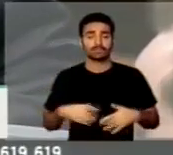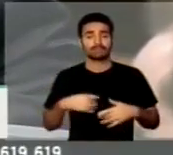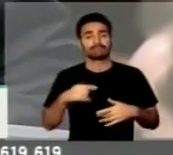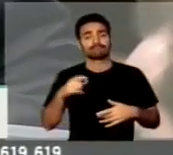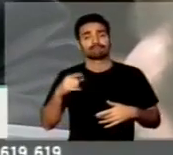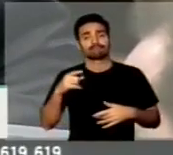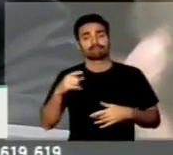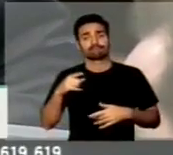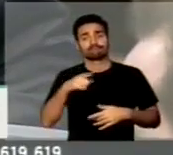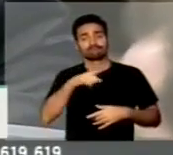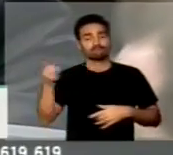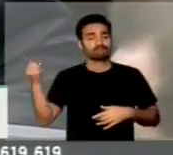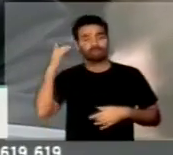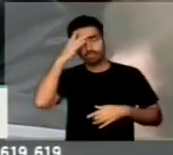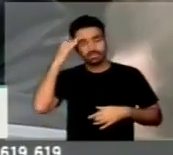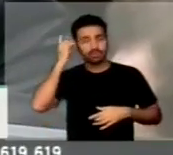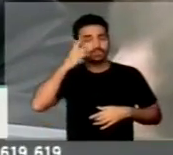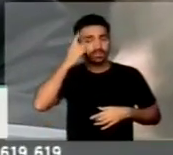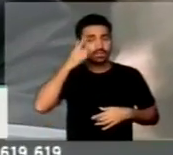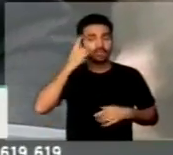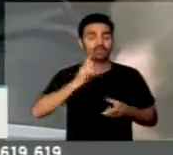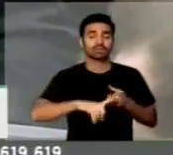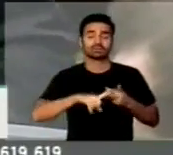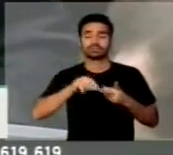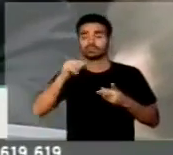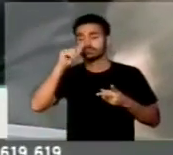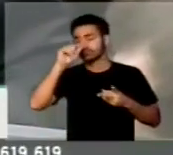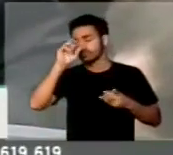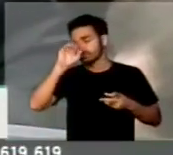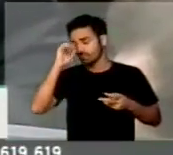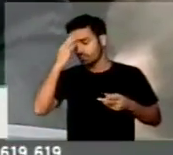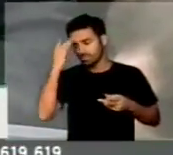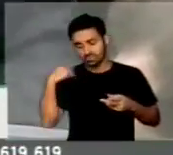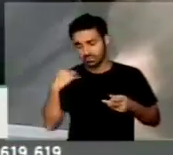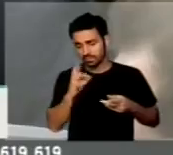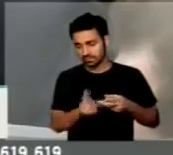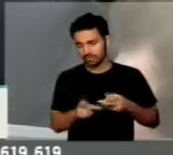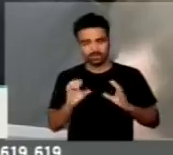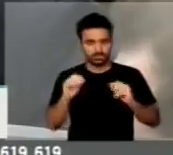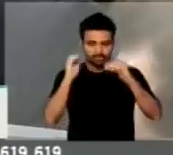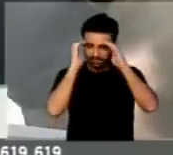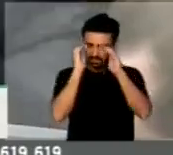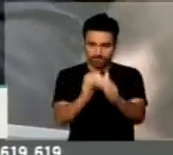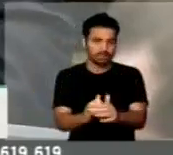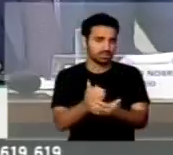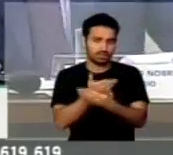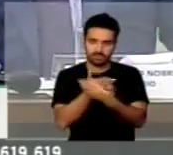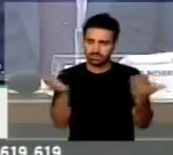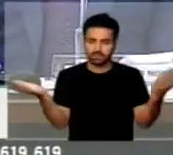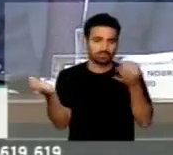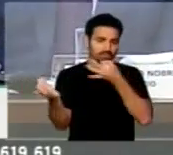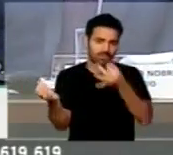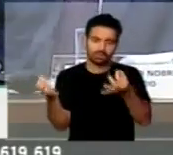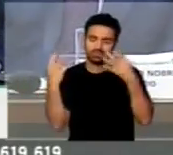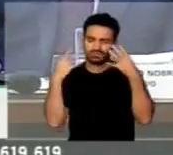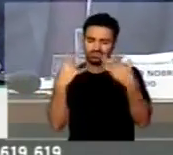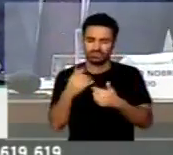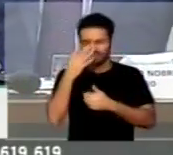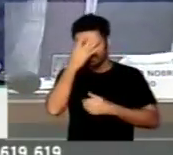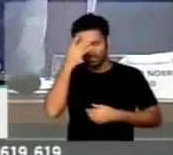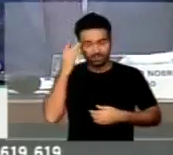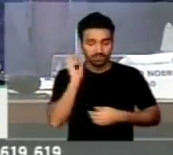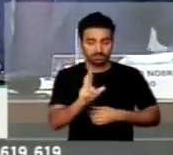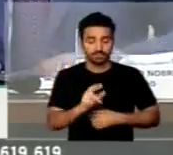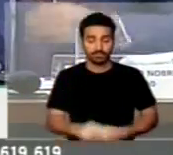aos nobres parlamentares, ao representado, com todo o respeito da minha posição, e eu respeito a posição do